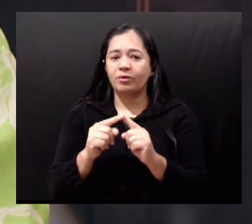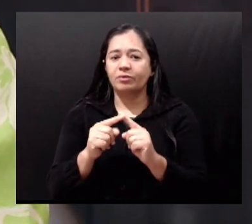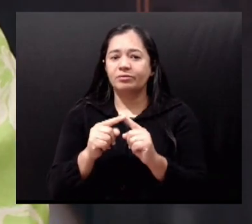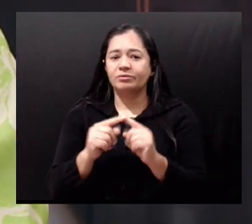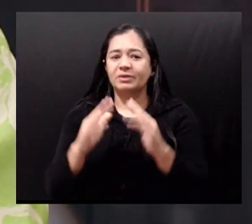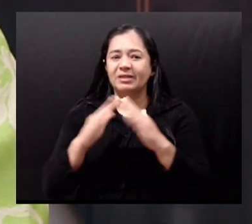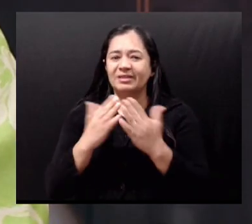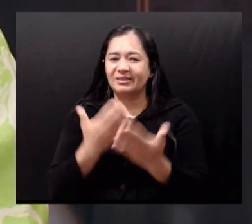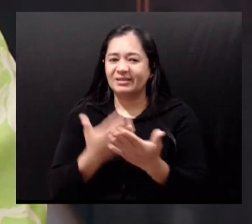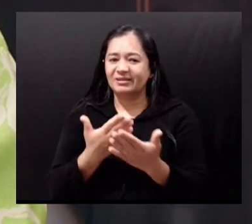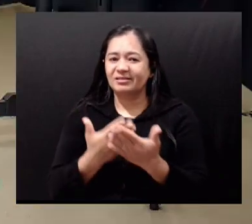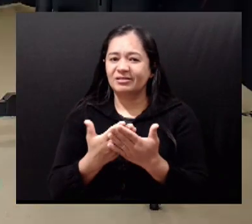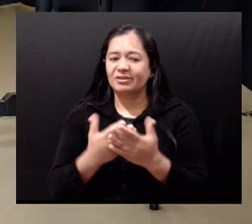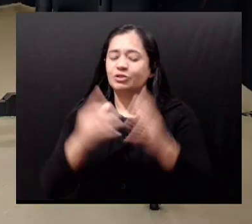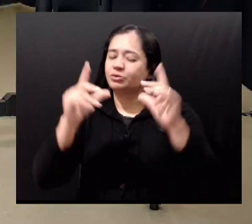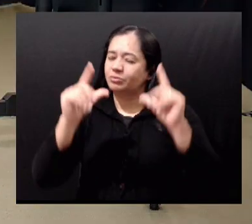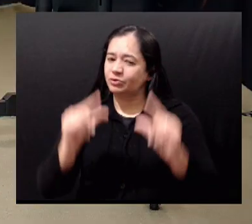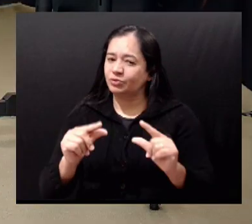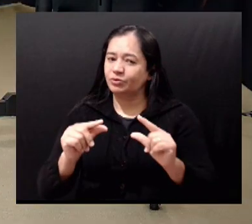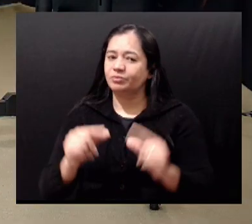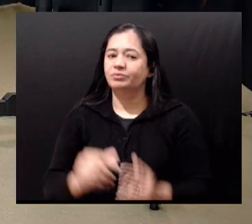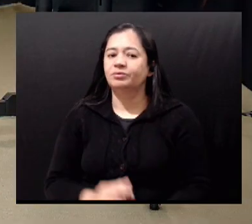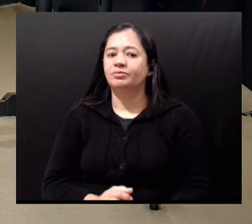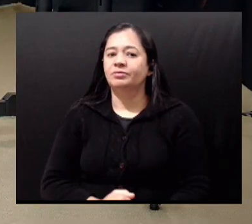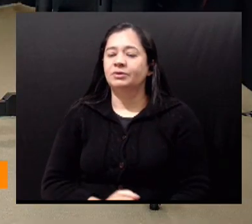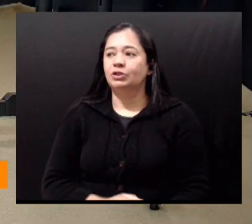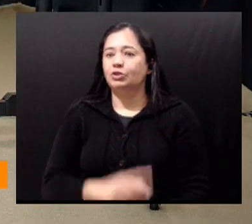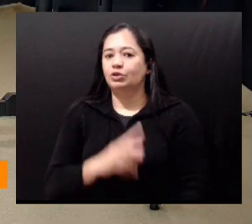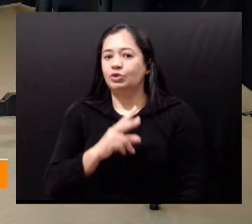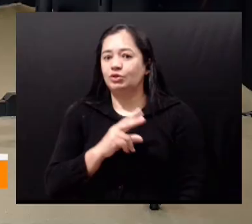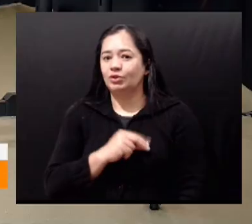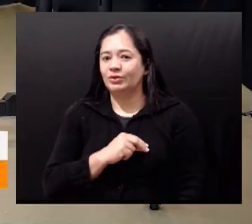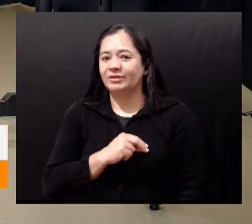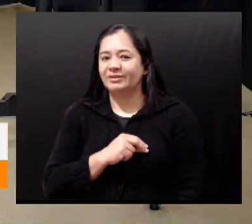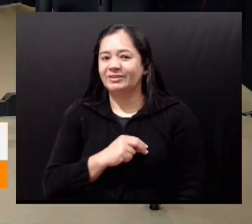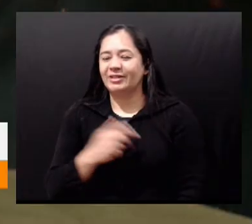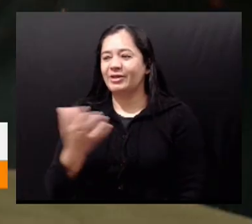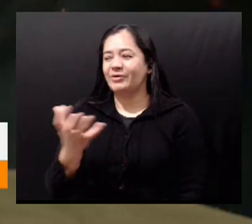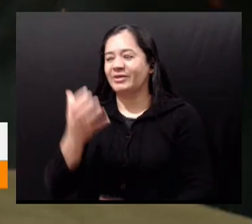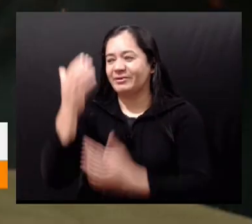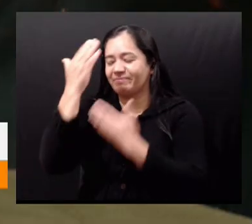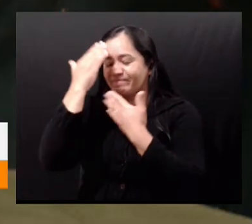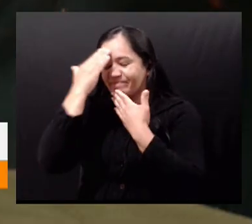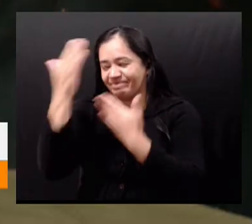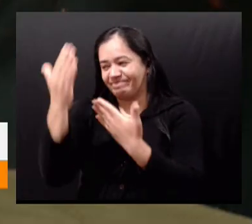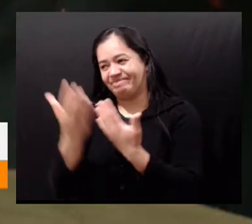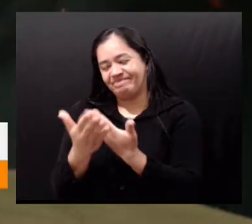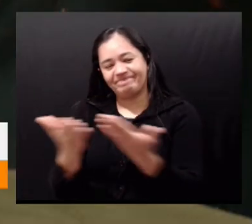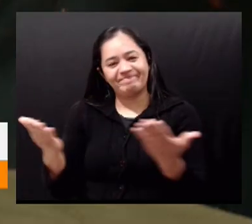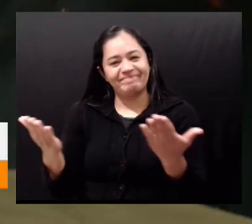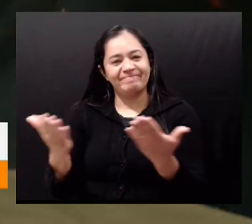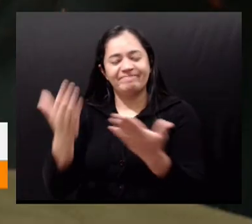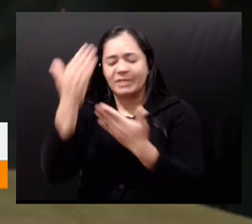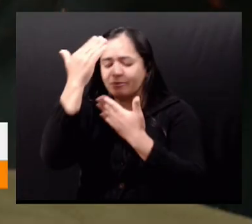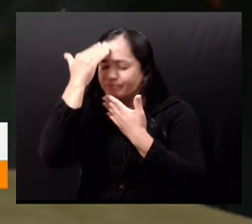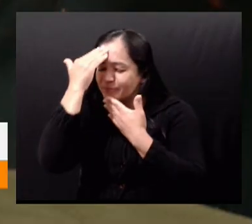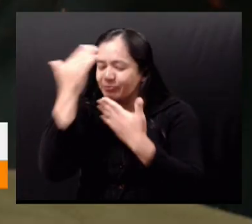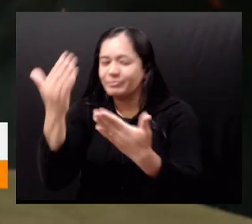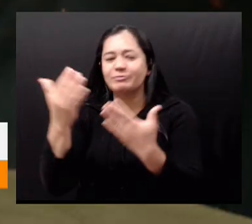cai. Uau! Uhum. Nossa, quero agradecer imensamente a vocês. Muito bom,